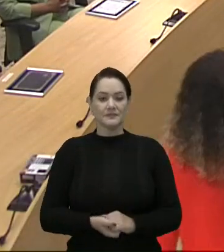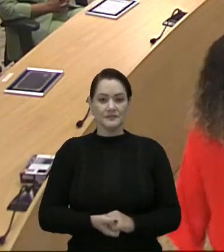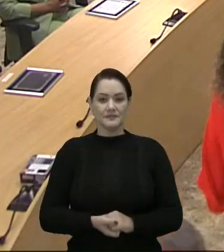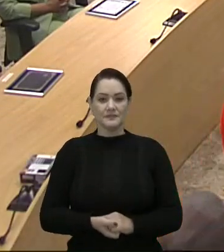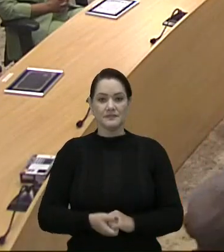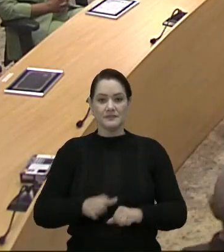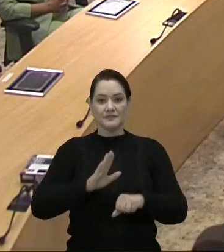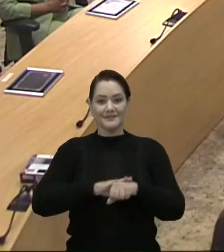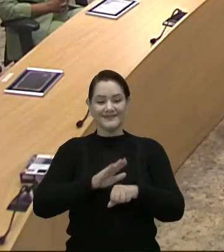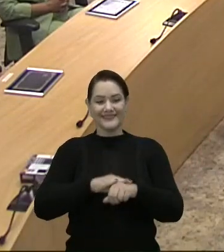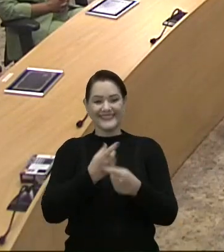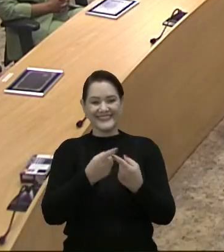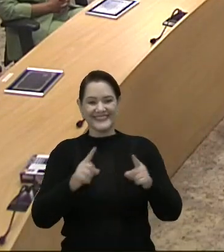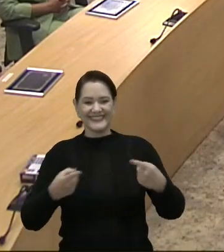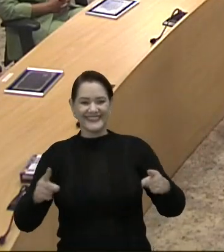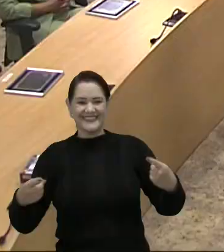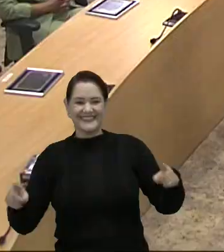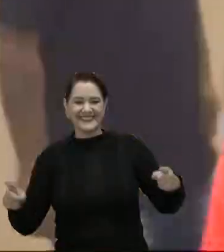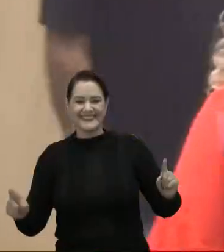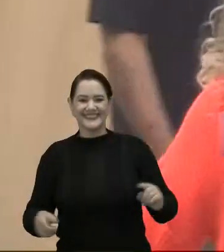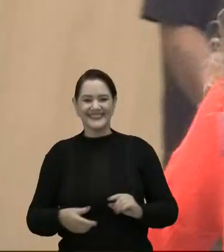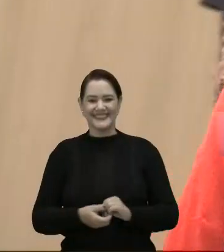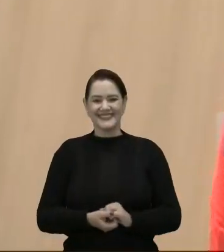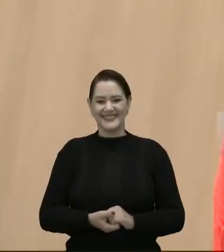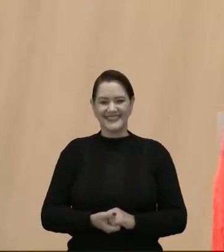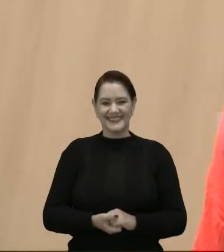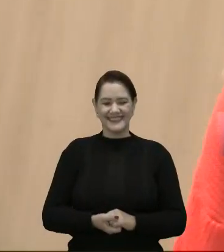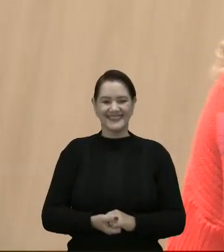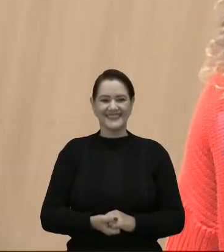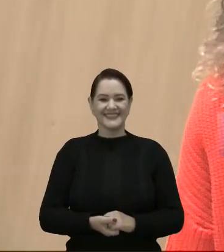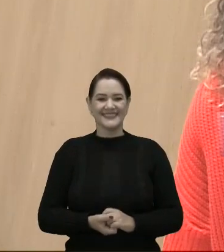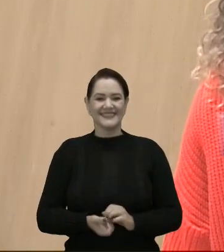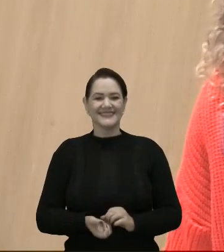Quero chamar o churrasqueiro lá, que eu quero pegar o...